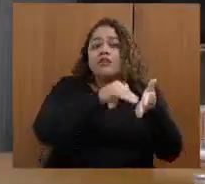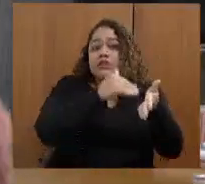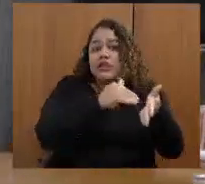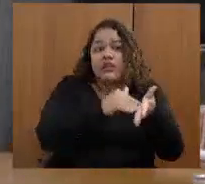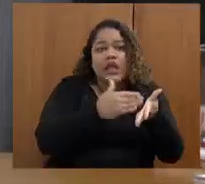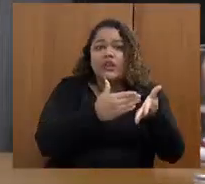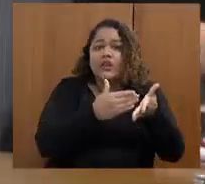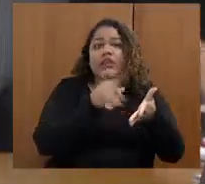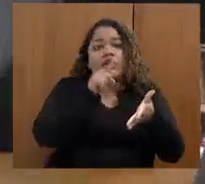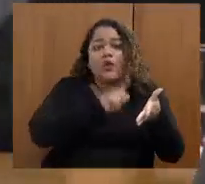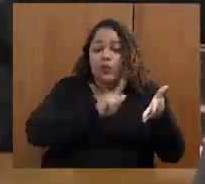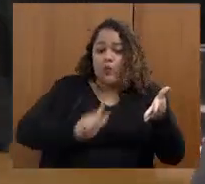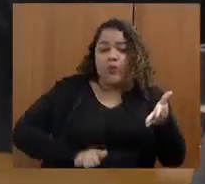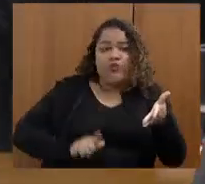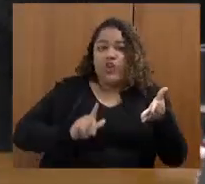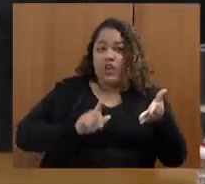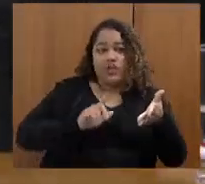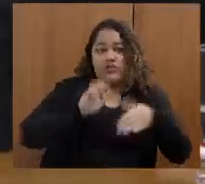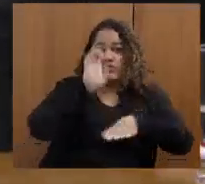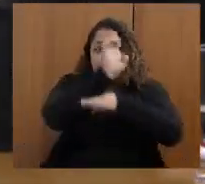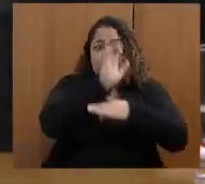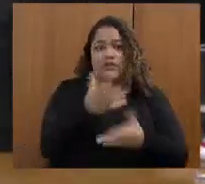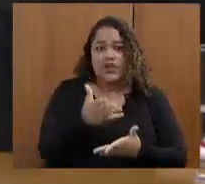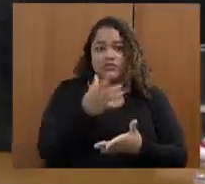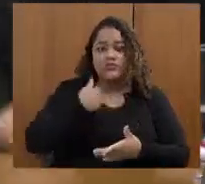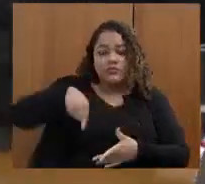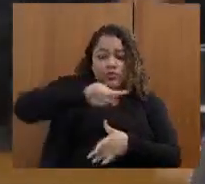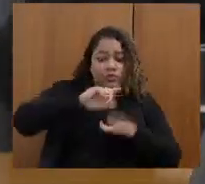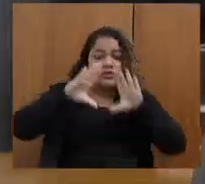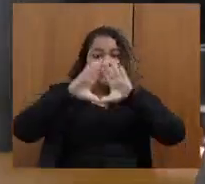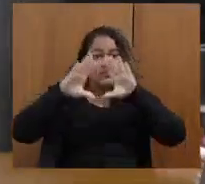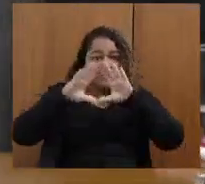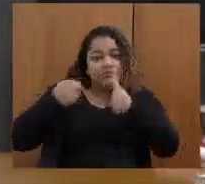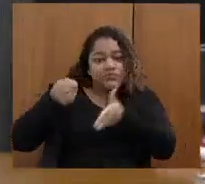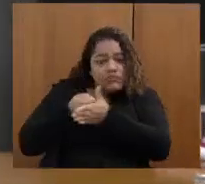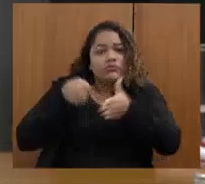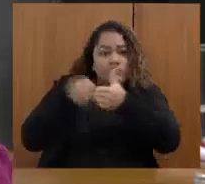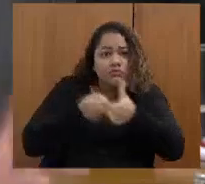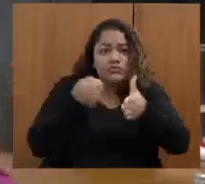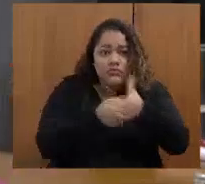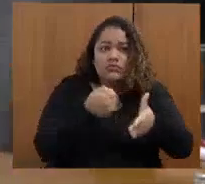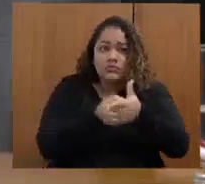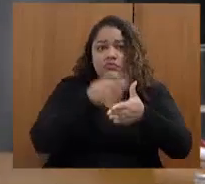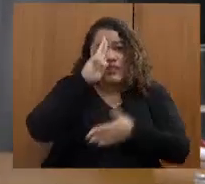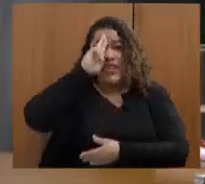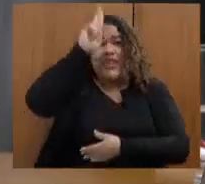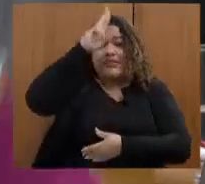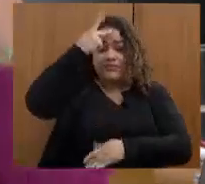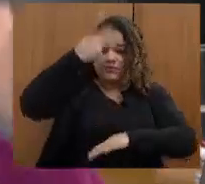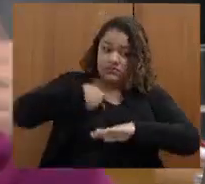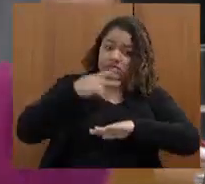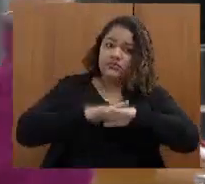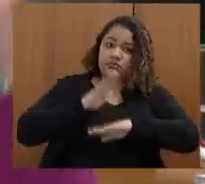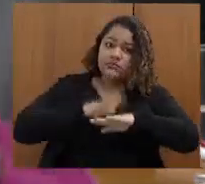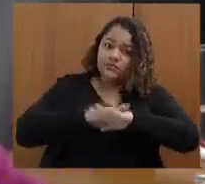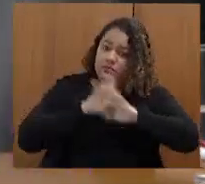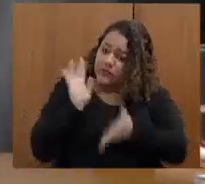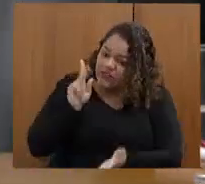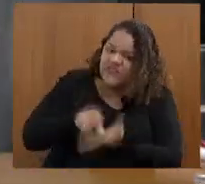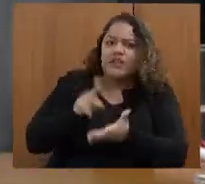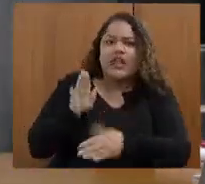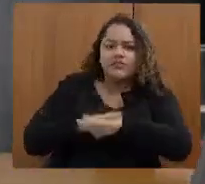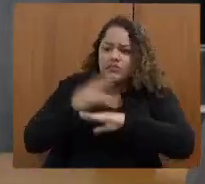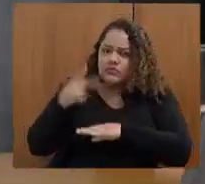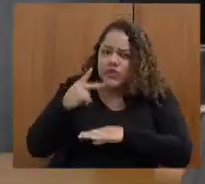do Estado aliás nós aqui na Assembleia lutamos para que os reitores de fato tenham autonomia e consigam